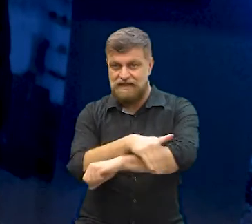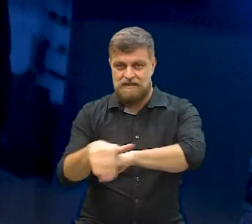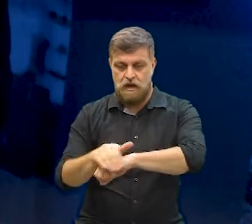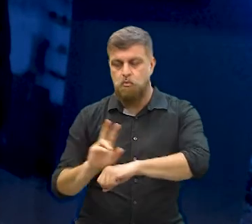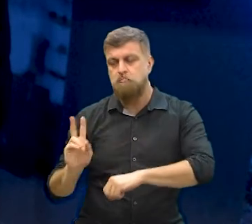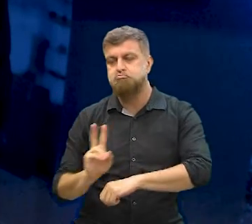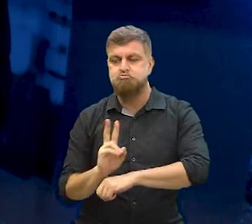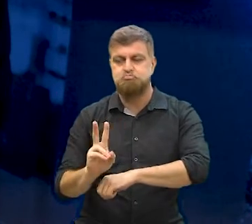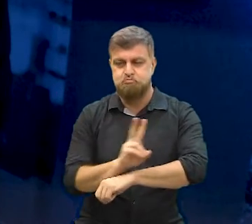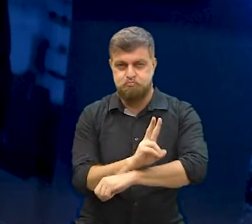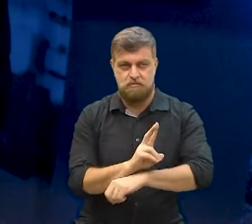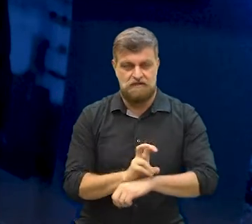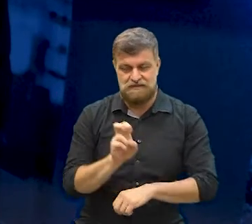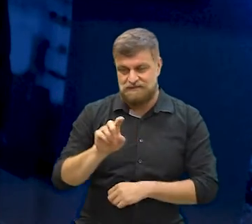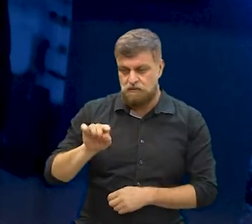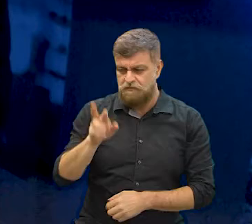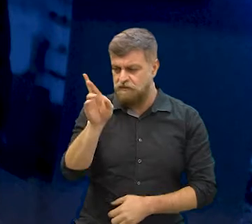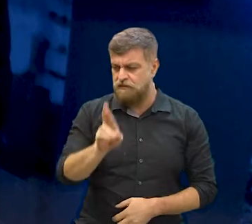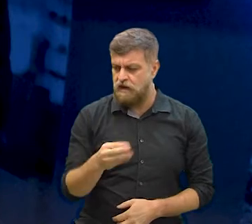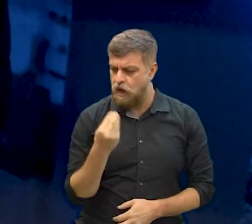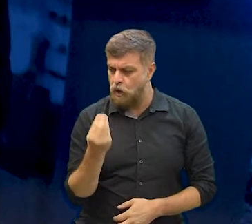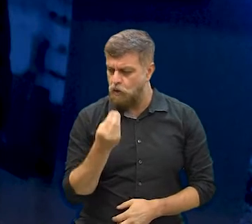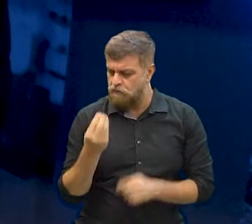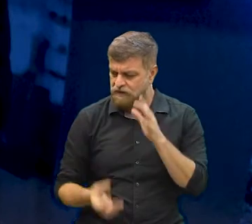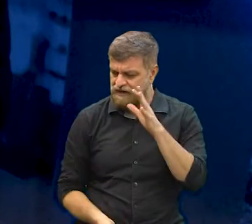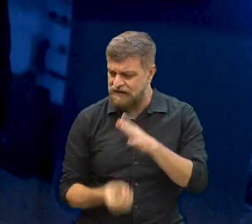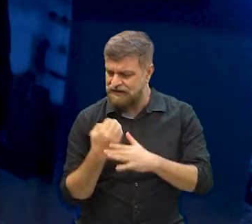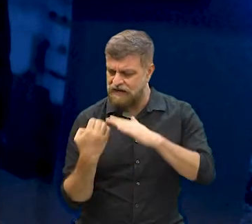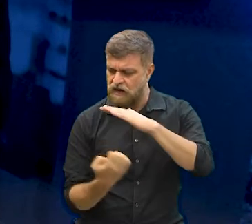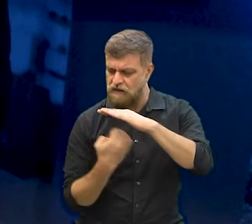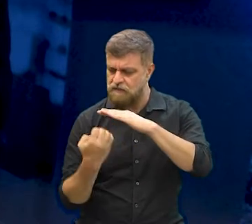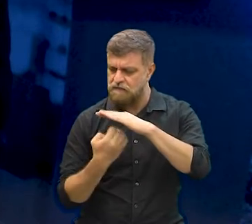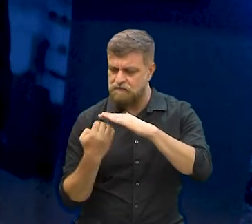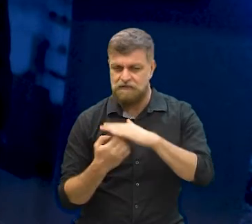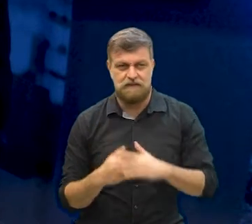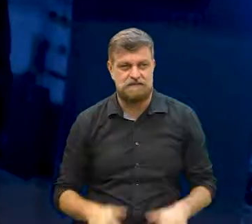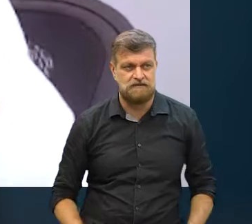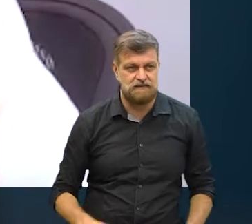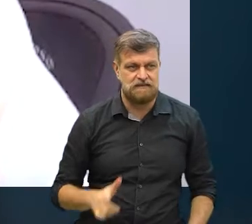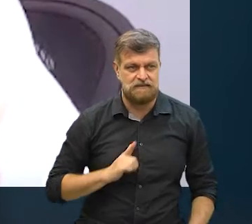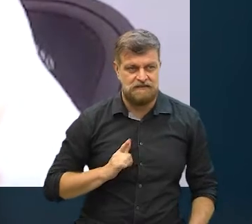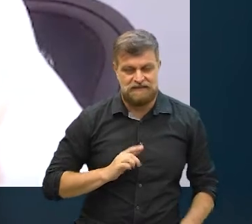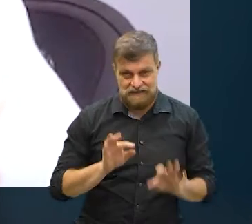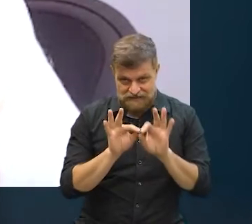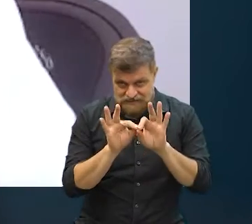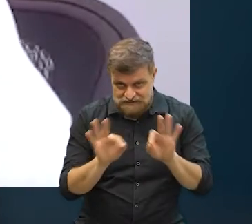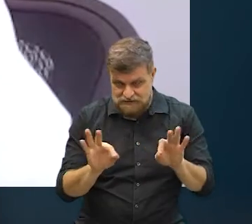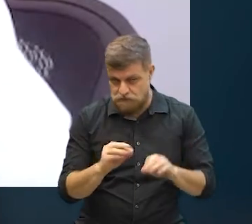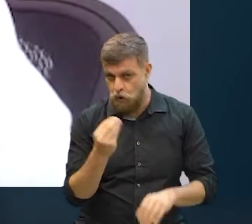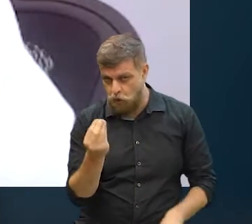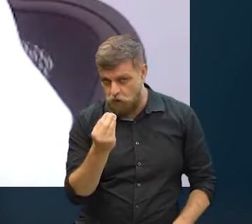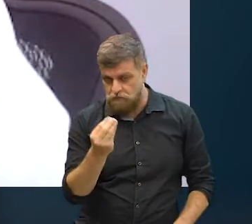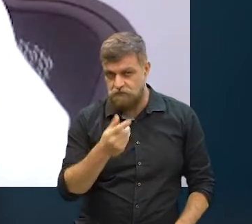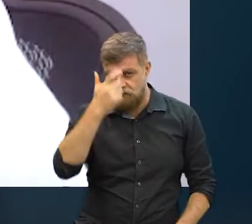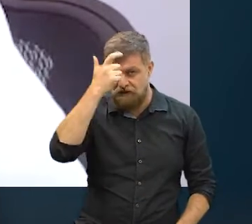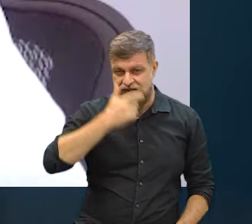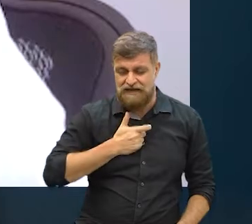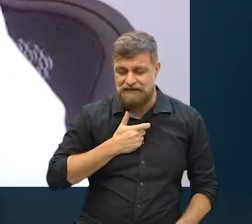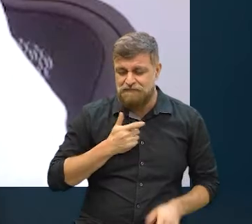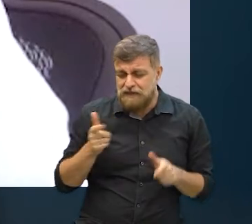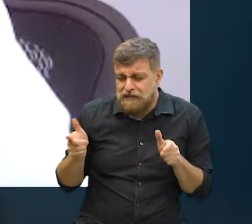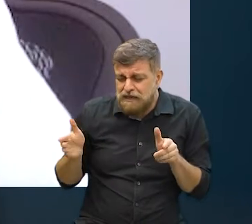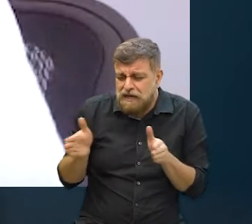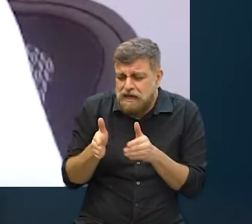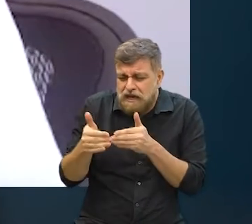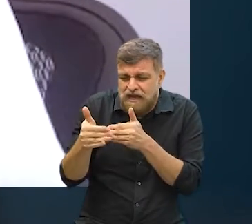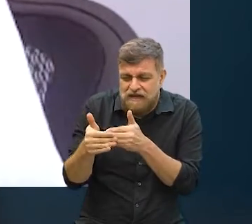rua. Então, como não tinha R$ 5.000, se você falar como monta uma empresa com R$ 5.000, era uma empresa muito simples. Era bem